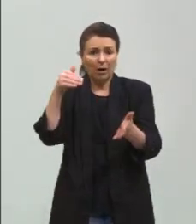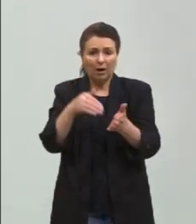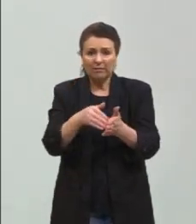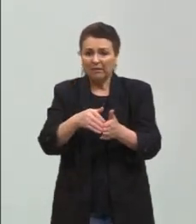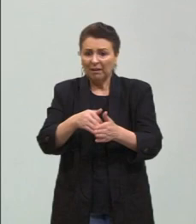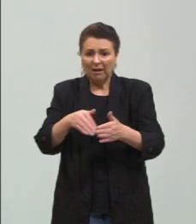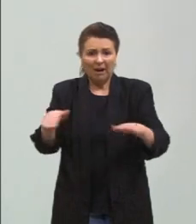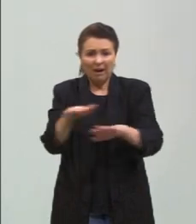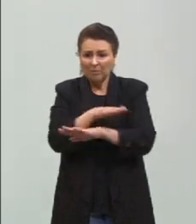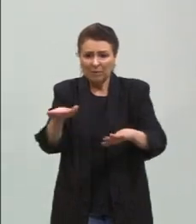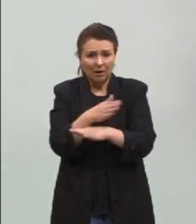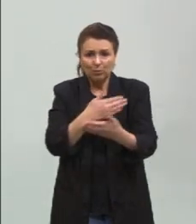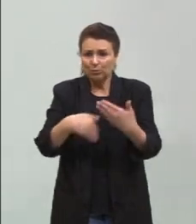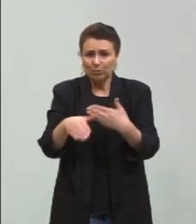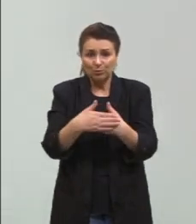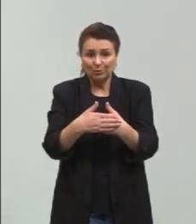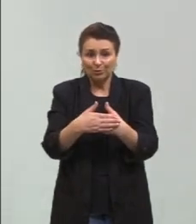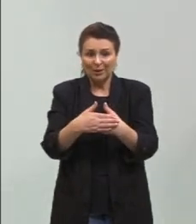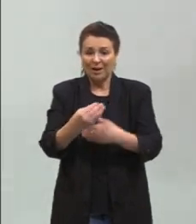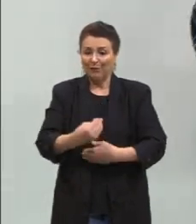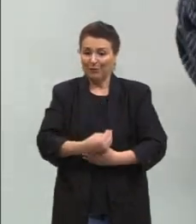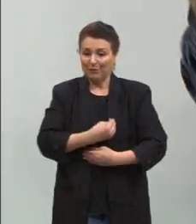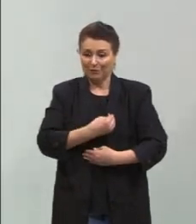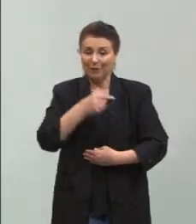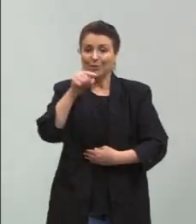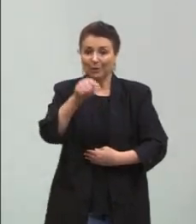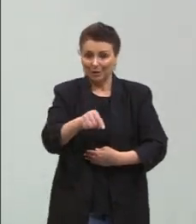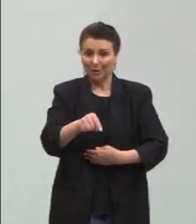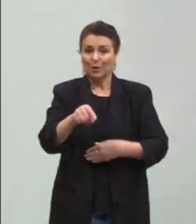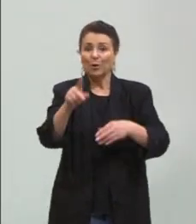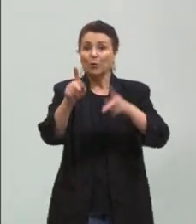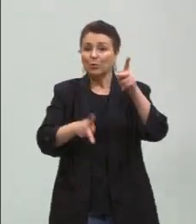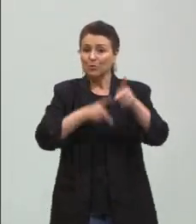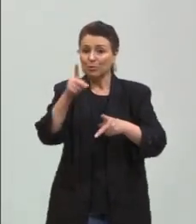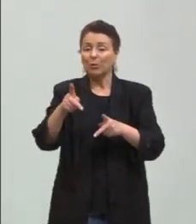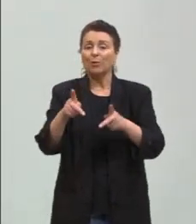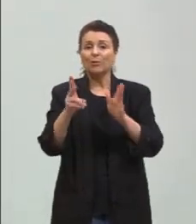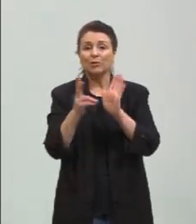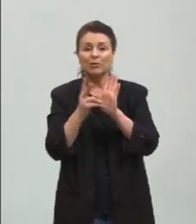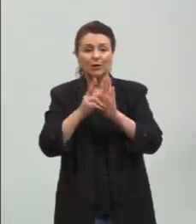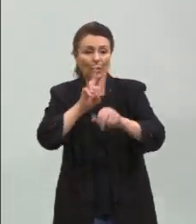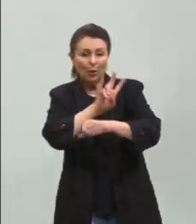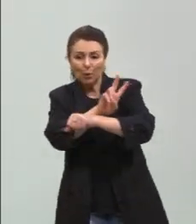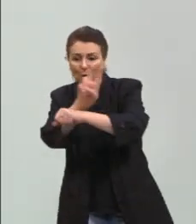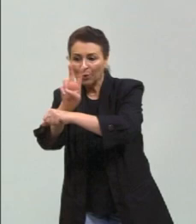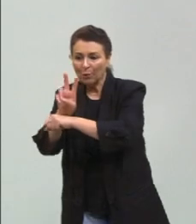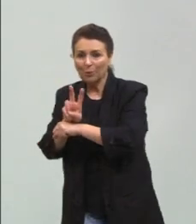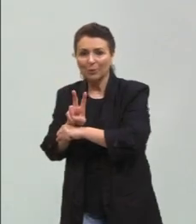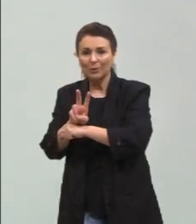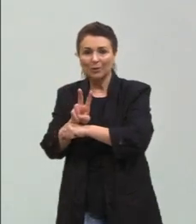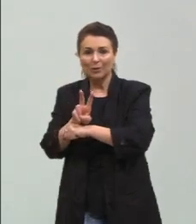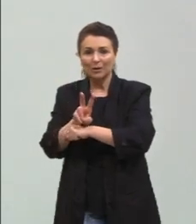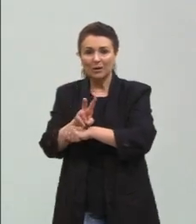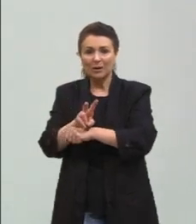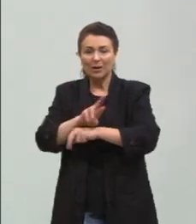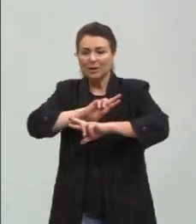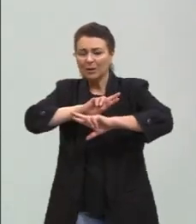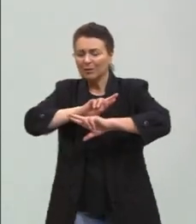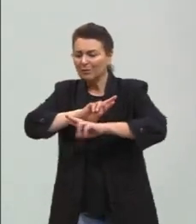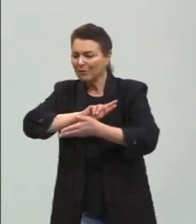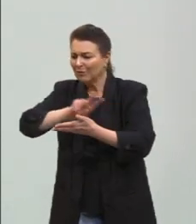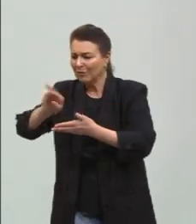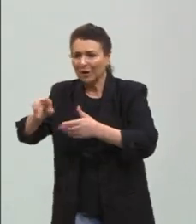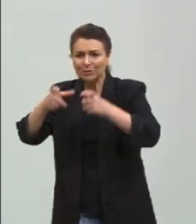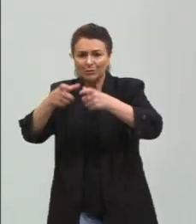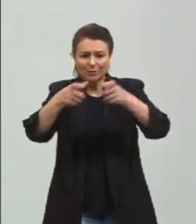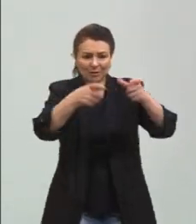entendem que eles ali consegue né recuperar eles têm vários pontos de vivência e convivência dentro dessa área então não